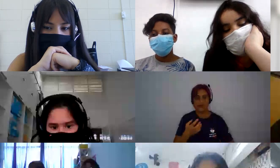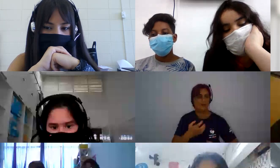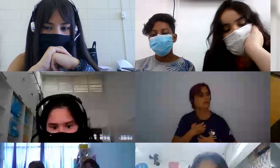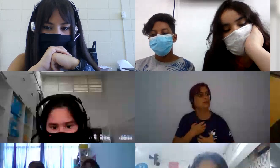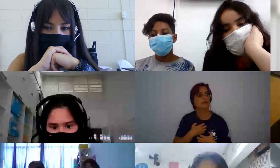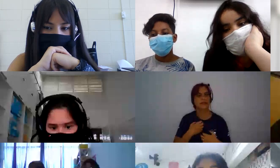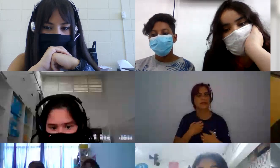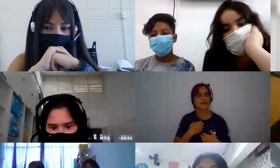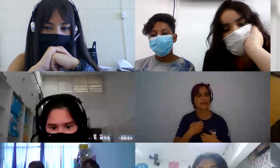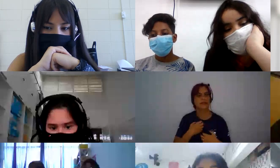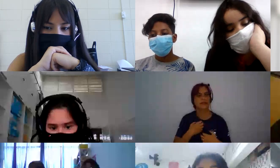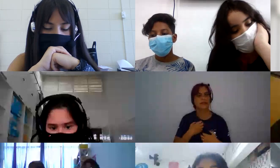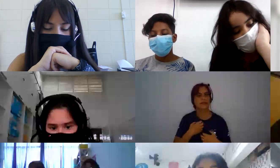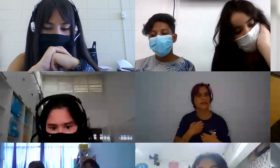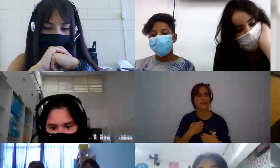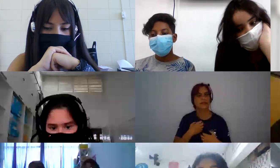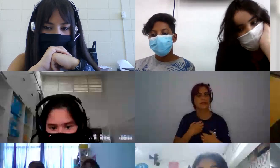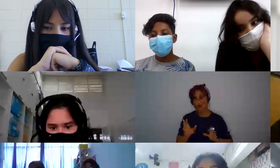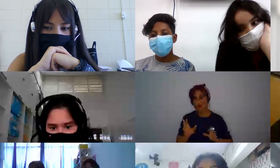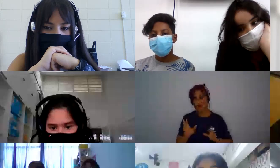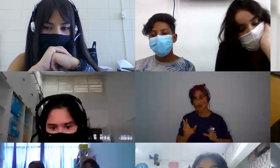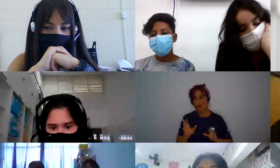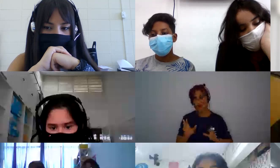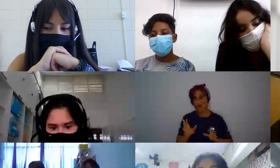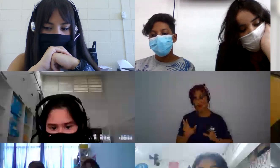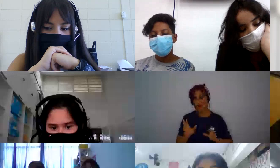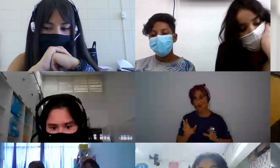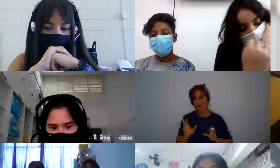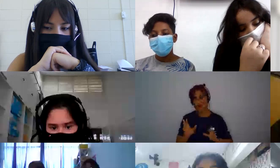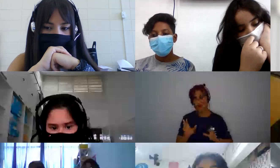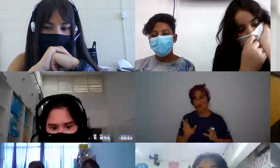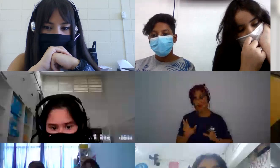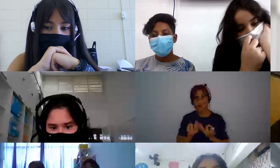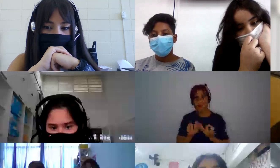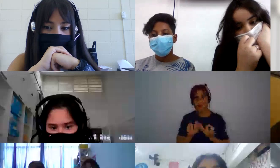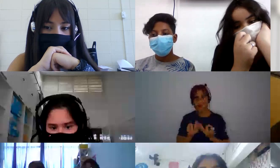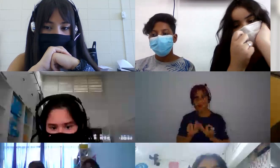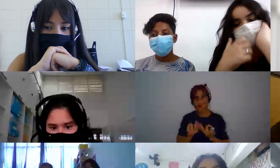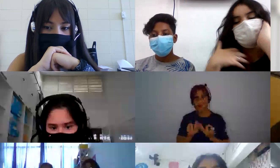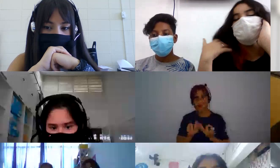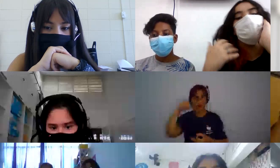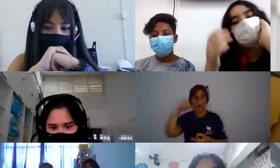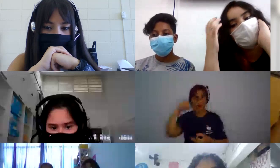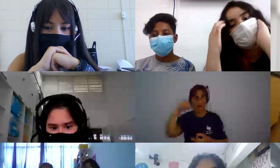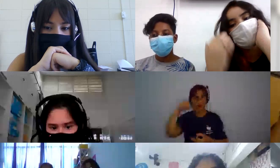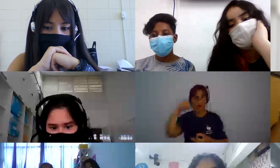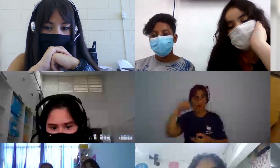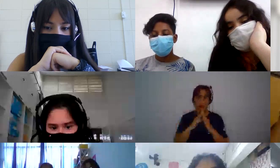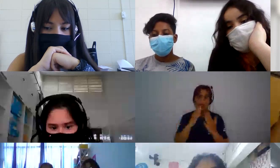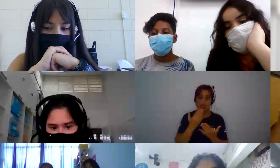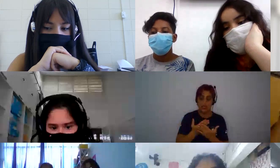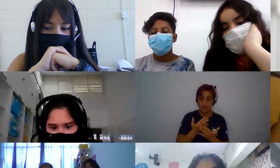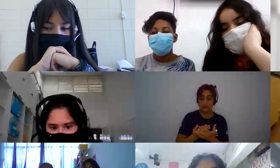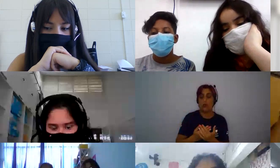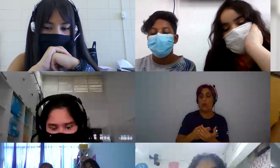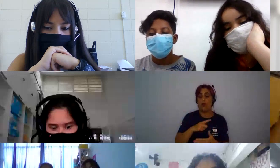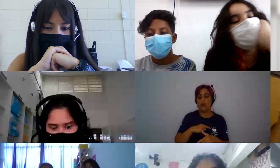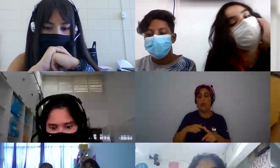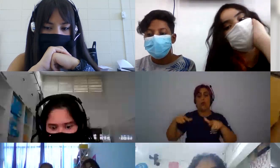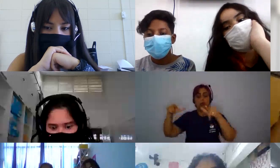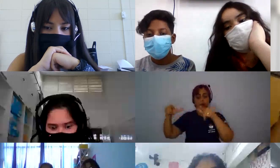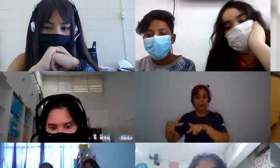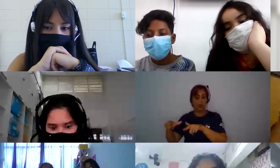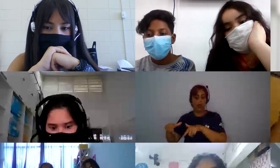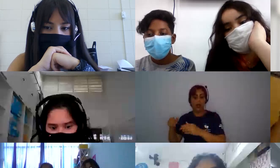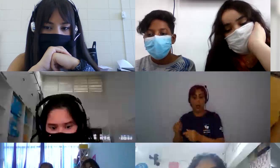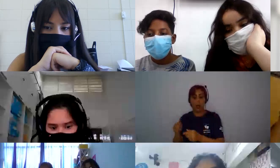confortável o suficiente para conversar com meus pais sobre isso. Então, eu acho que sim, seria bem legal se a escola tivesse um ambiente, um espaço para